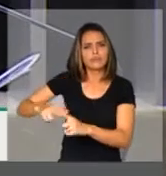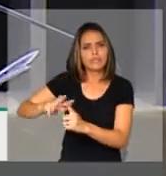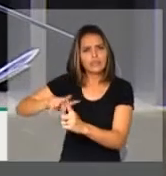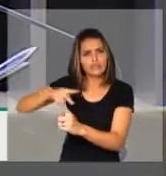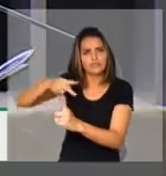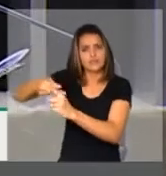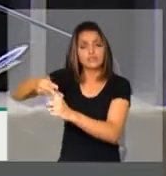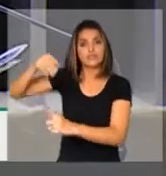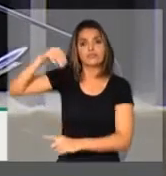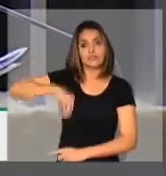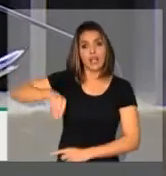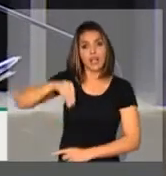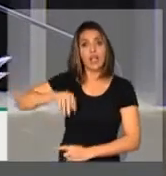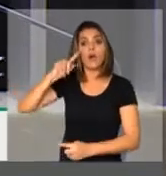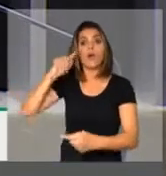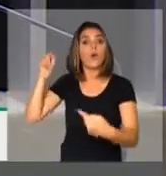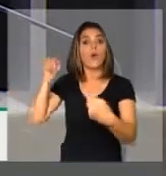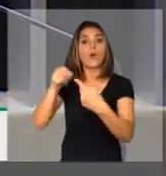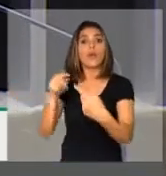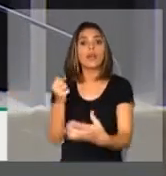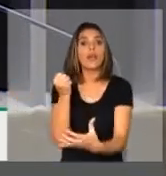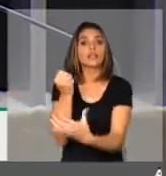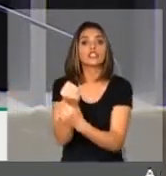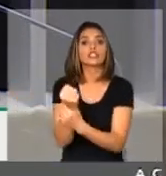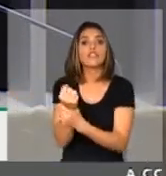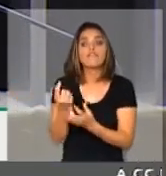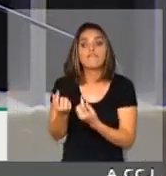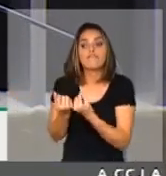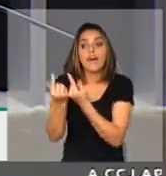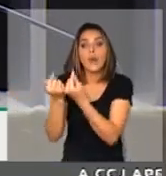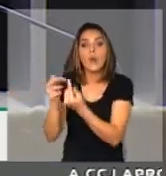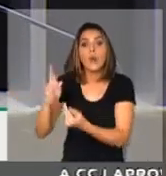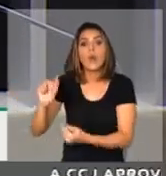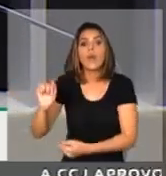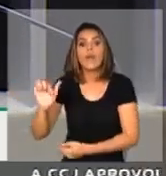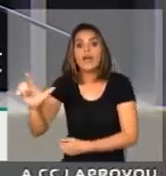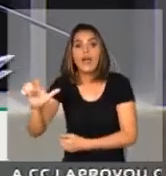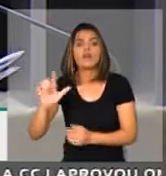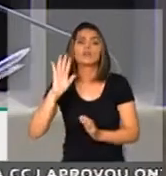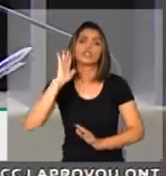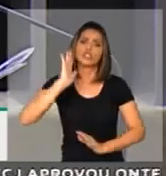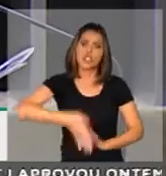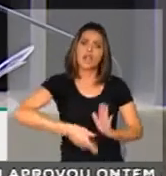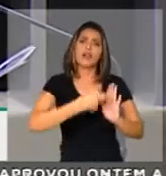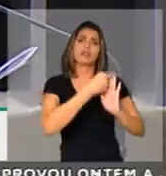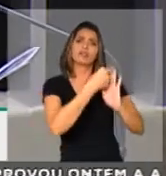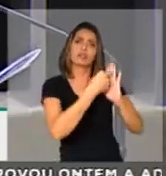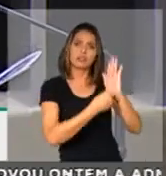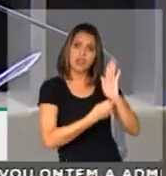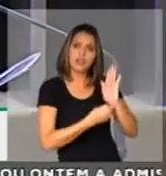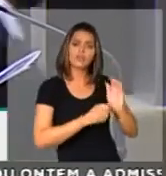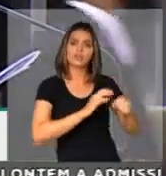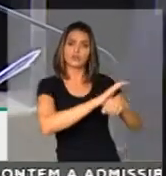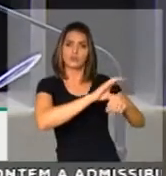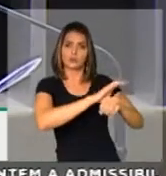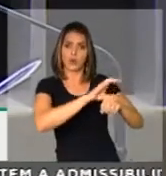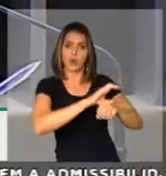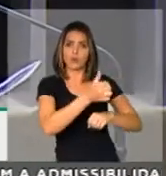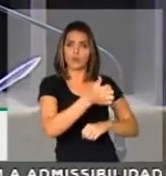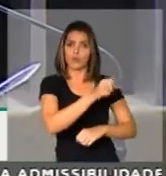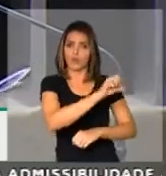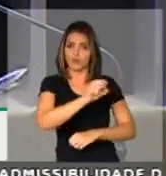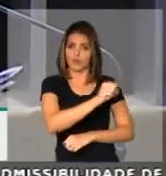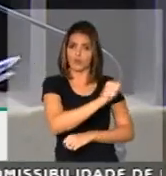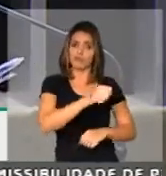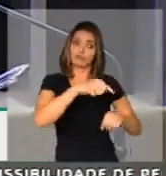benefícios com vista à garantia do seu valor real, nos moldes já previsto no texto da Constituição de 88. Para